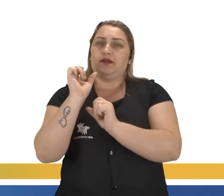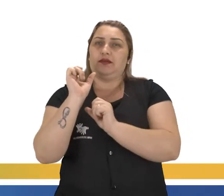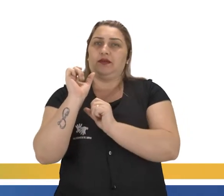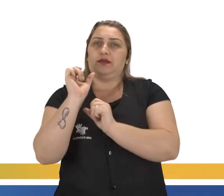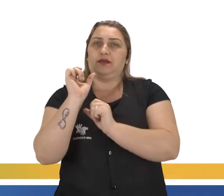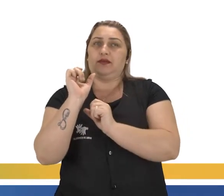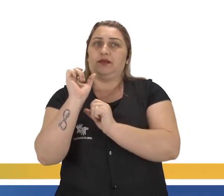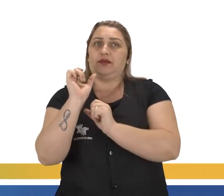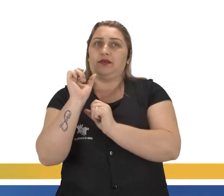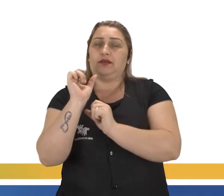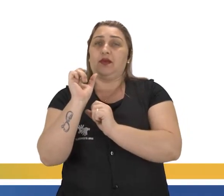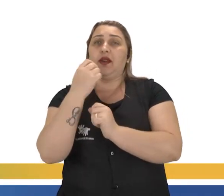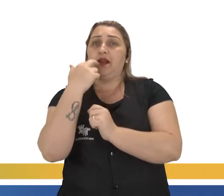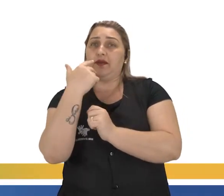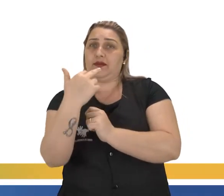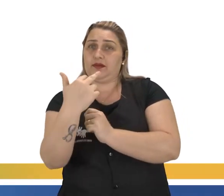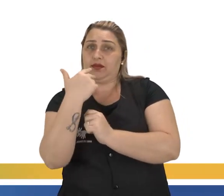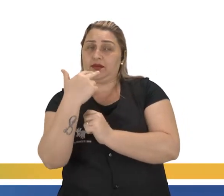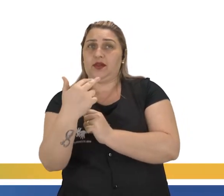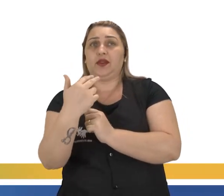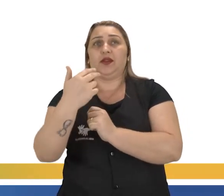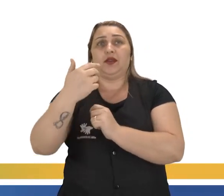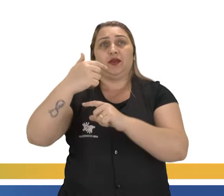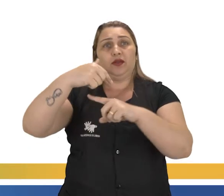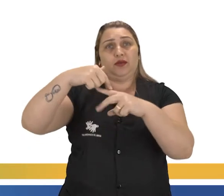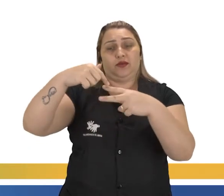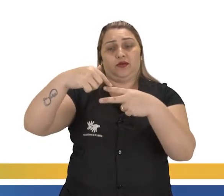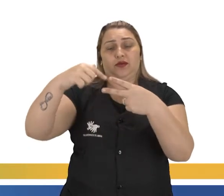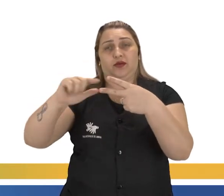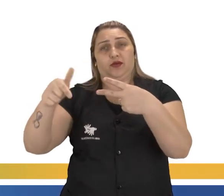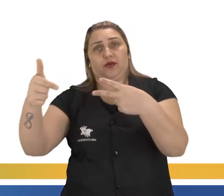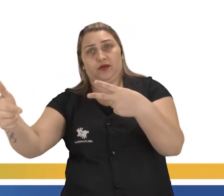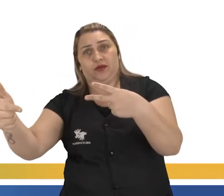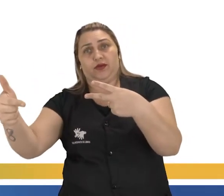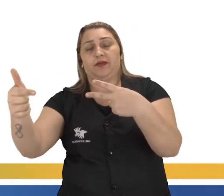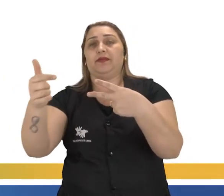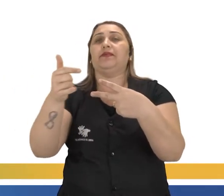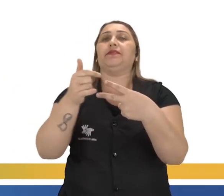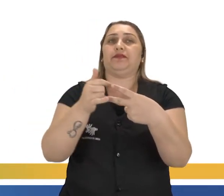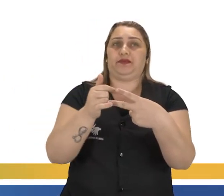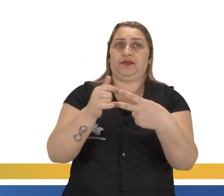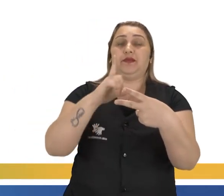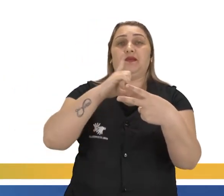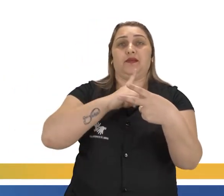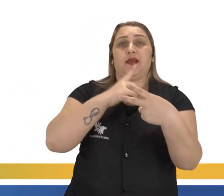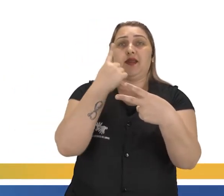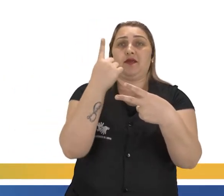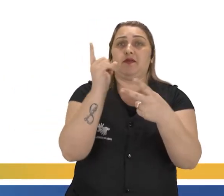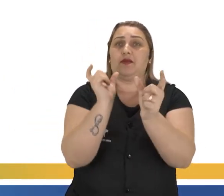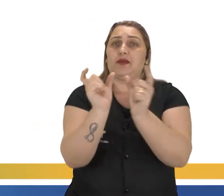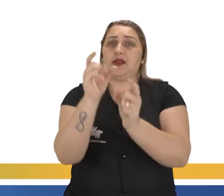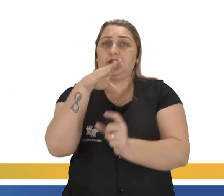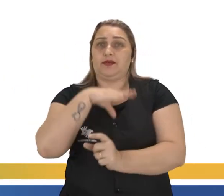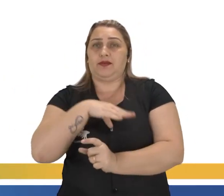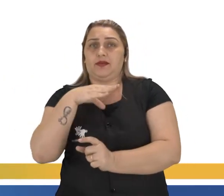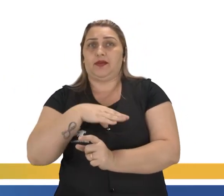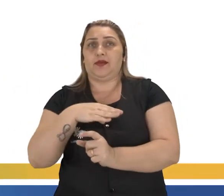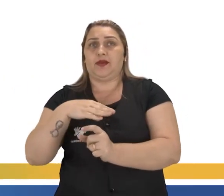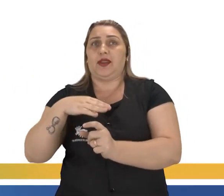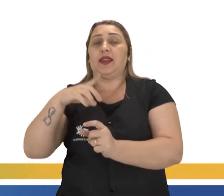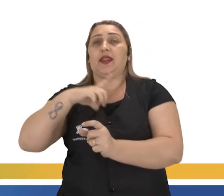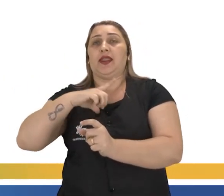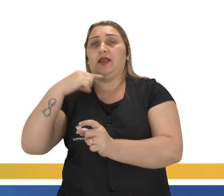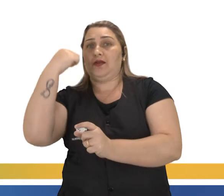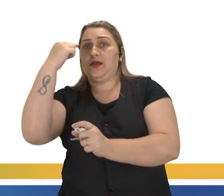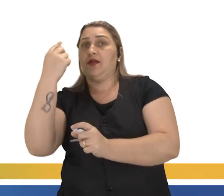forma em um idioma e 2 em outro. Isso é muito comum. existir uma palavra em português e ela